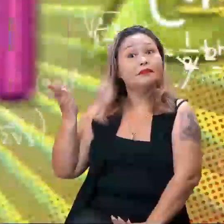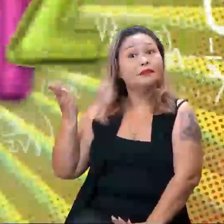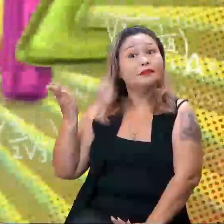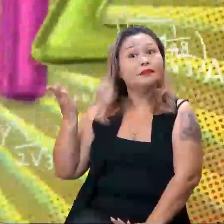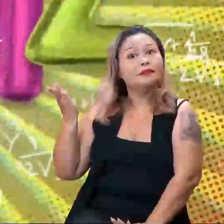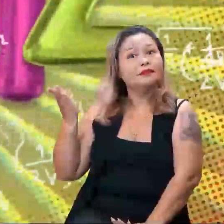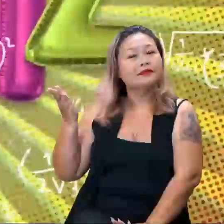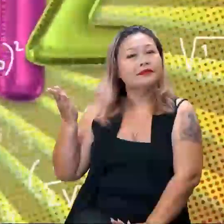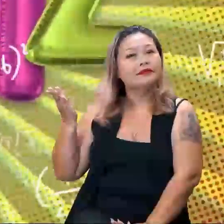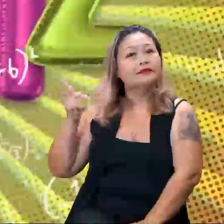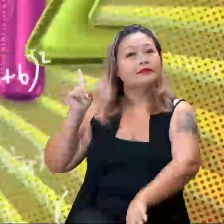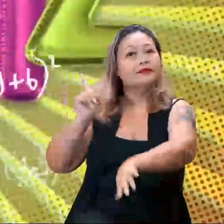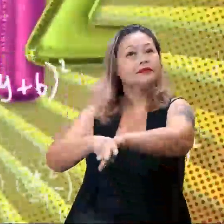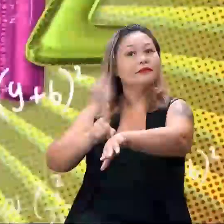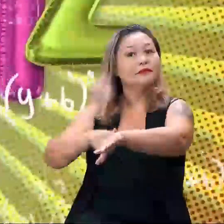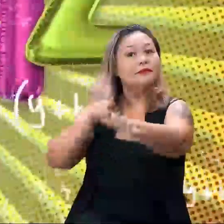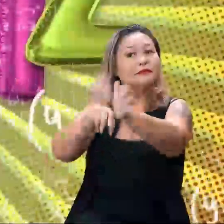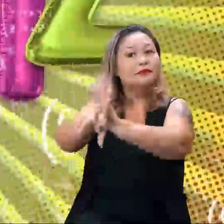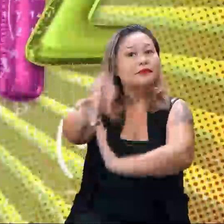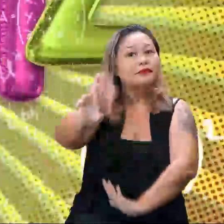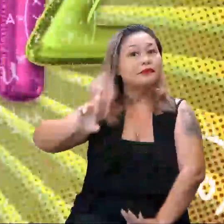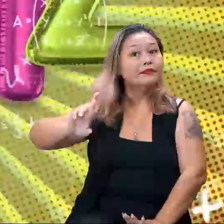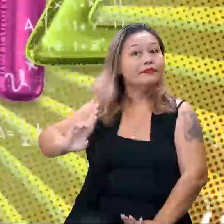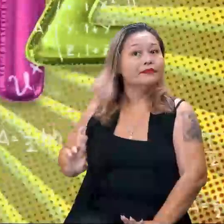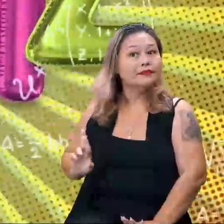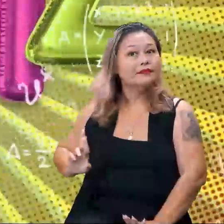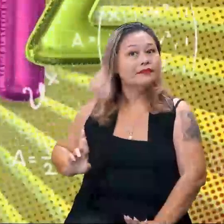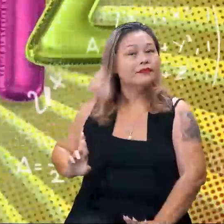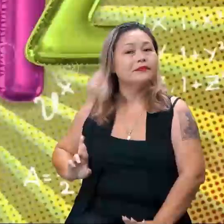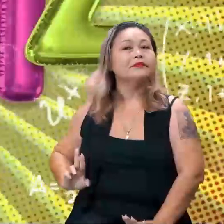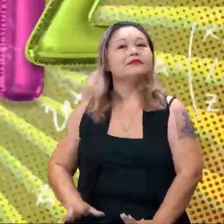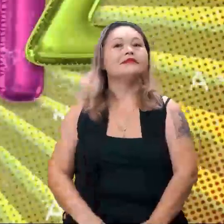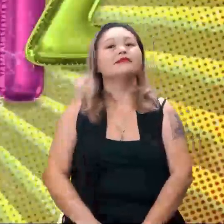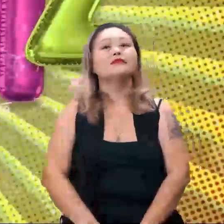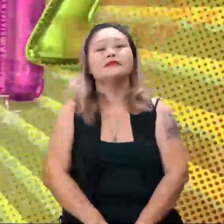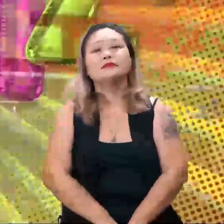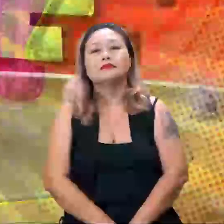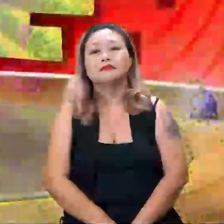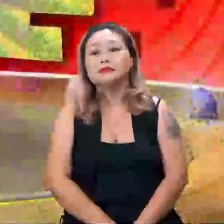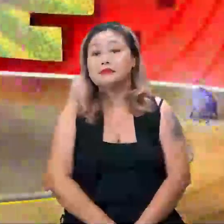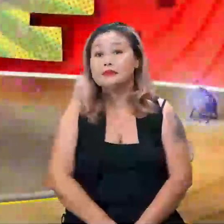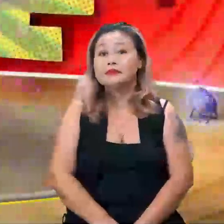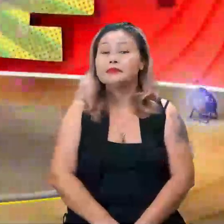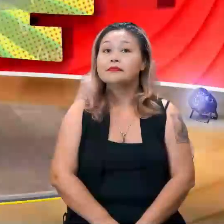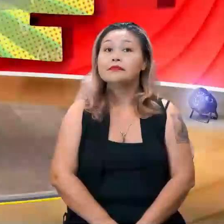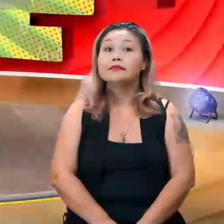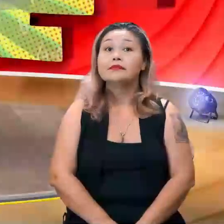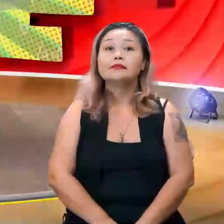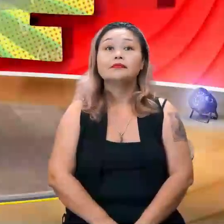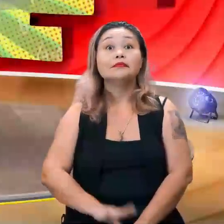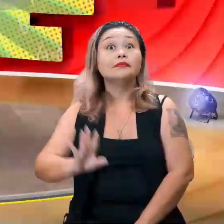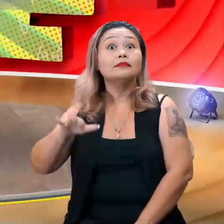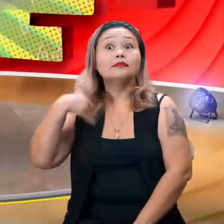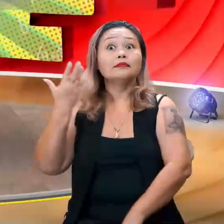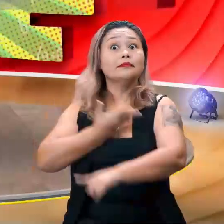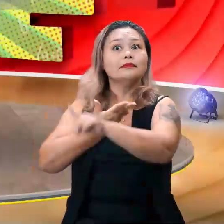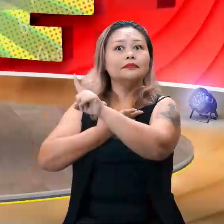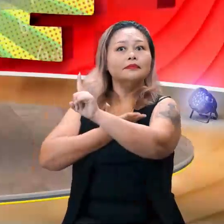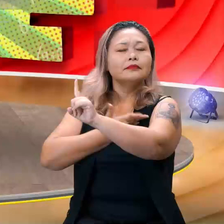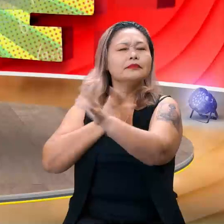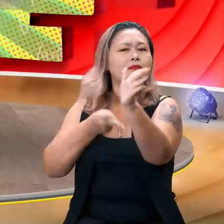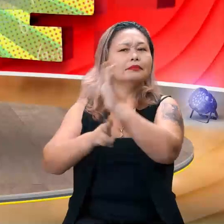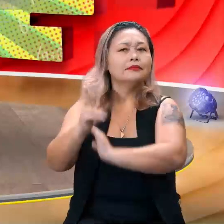A hora do quiz! E o nosso amiguinho tá sempre aqui,